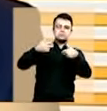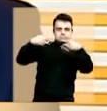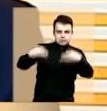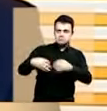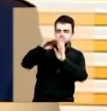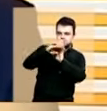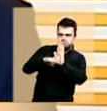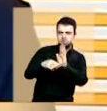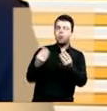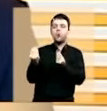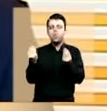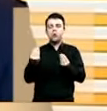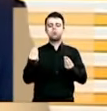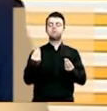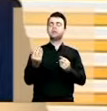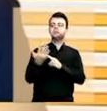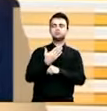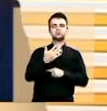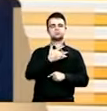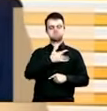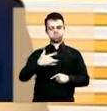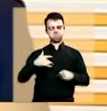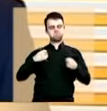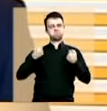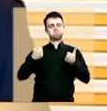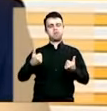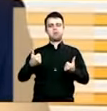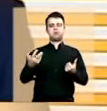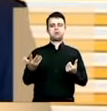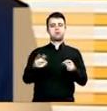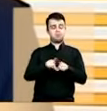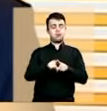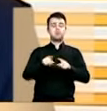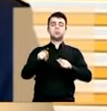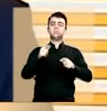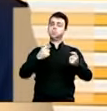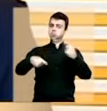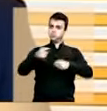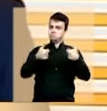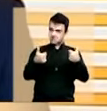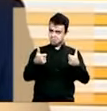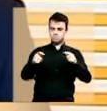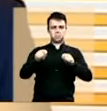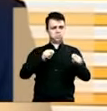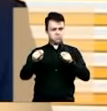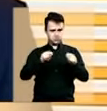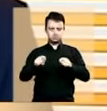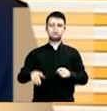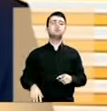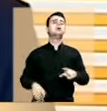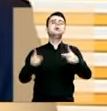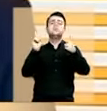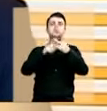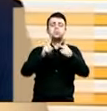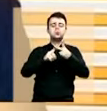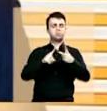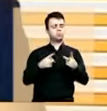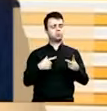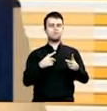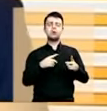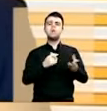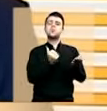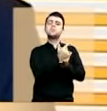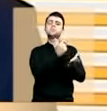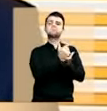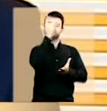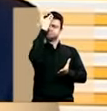feito e por que deve ser feito, que isso é bom, isso é saudável, isso gera economia, né? E maior capacidade de